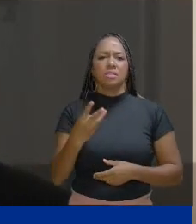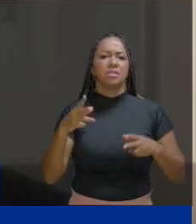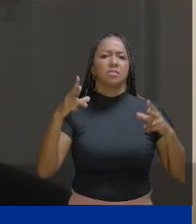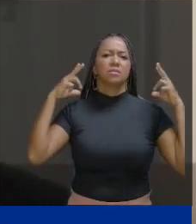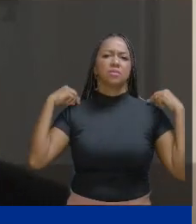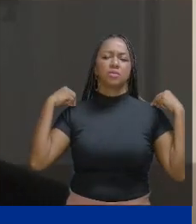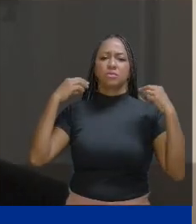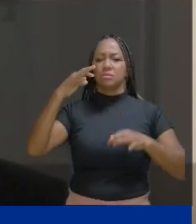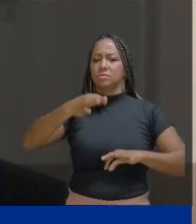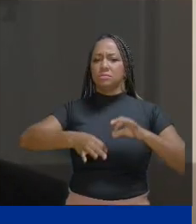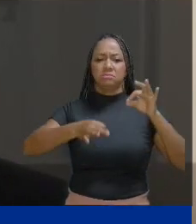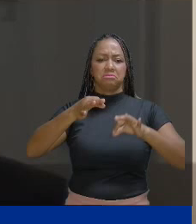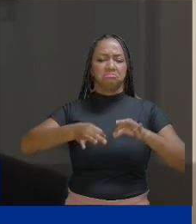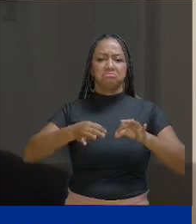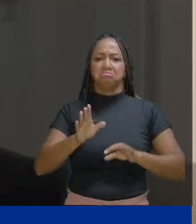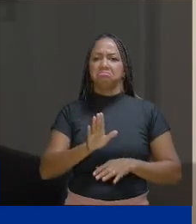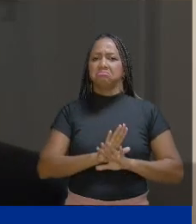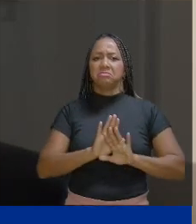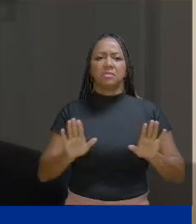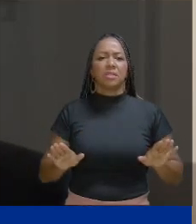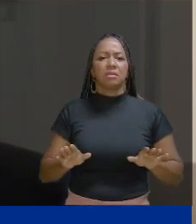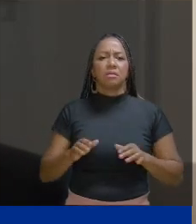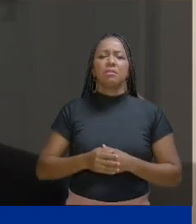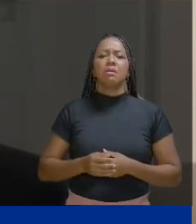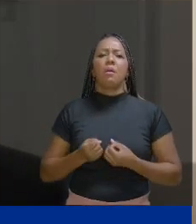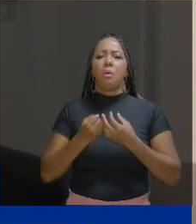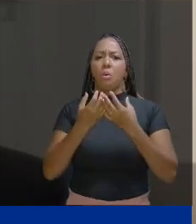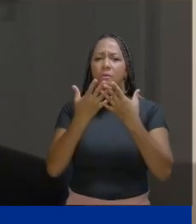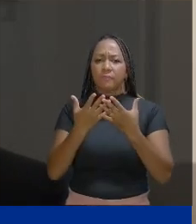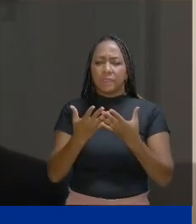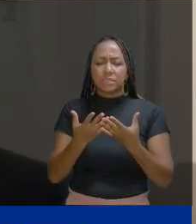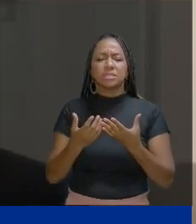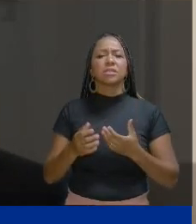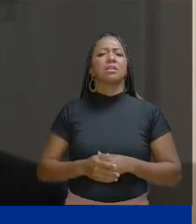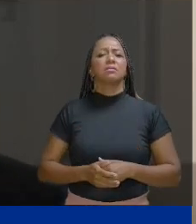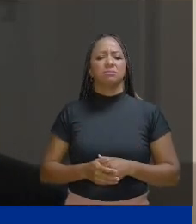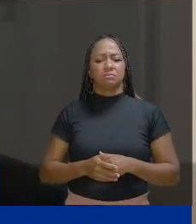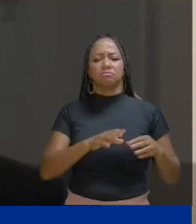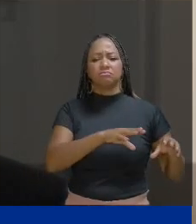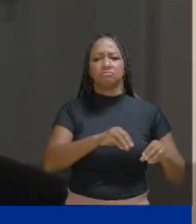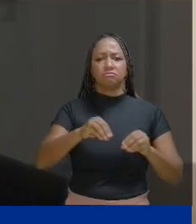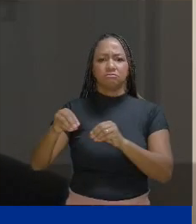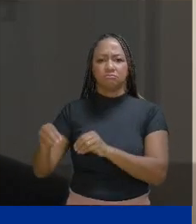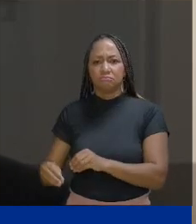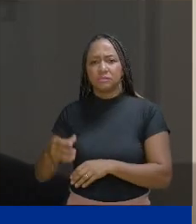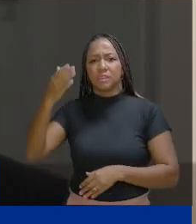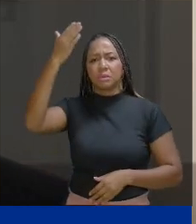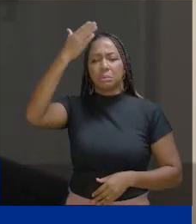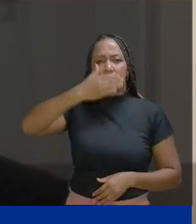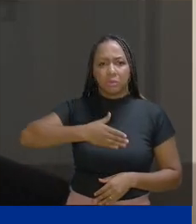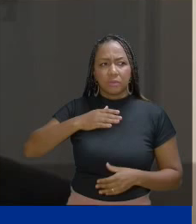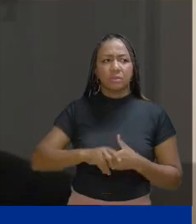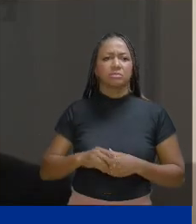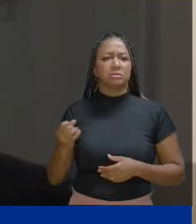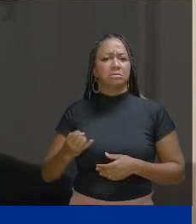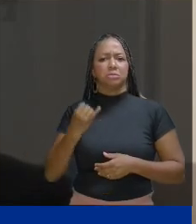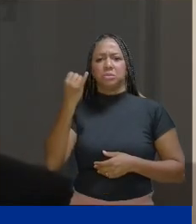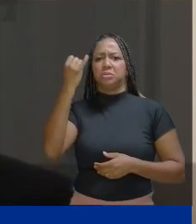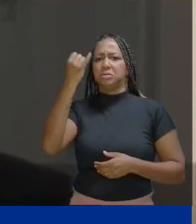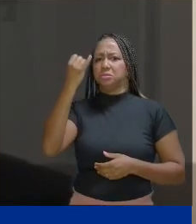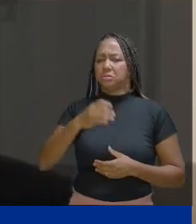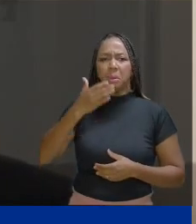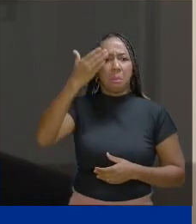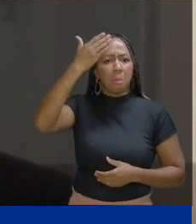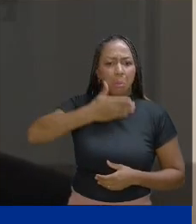viessem a juízo o que não fizeram, e confessassem que transportaram eleitores, ainda assim, essa prova não seria suficiente para fazer